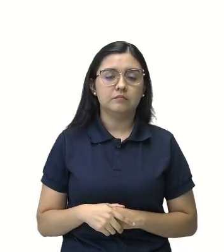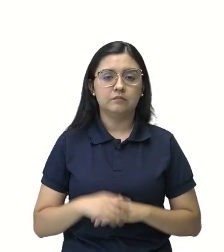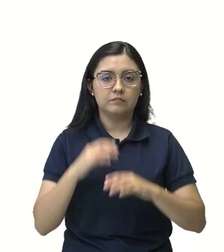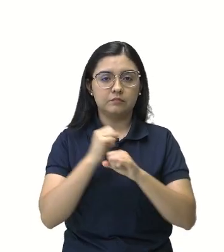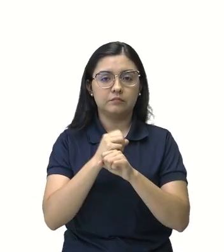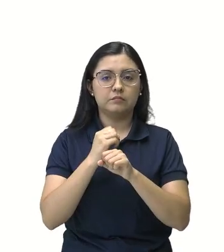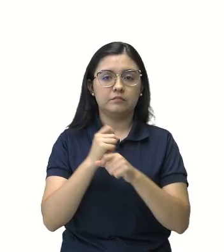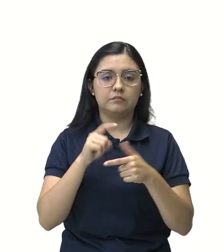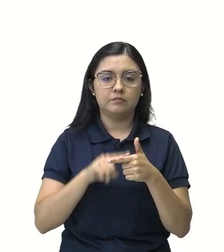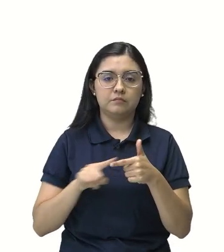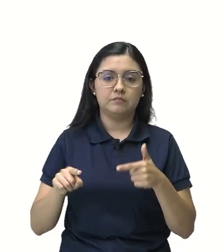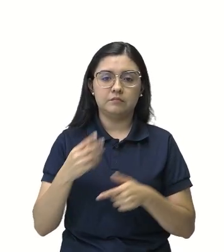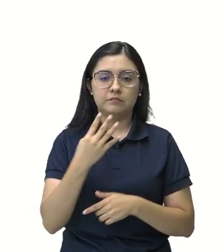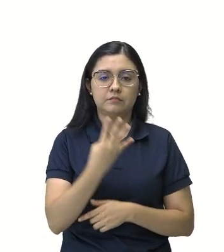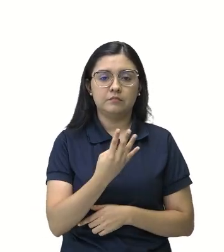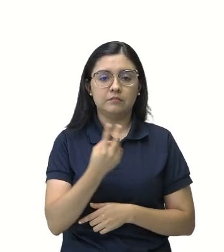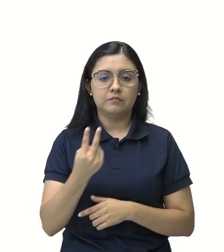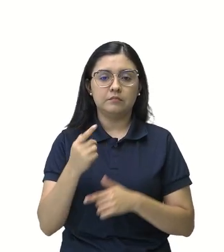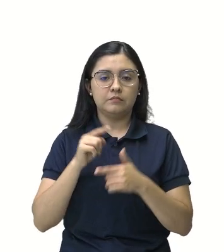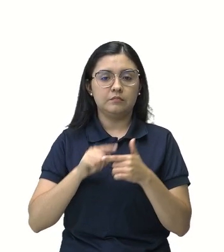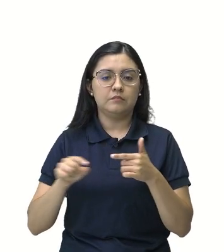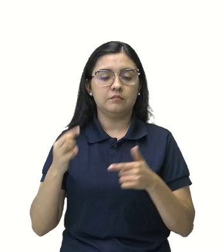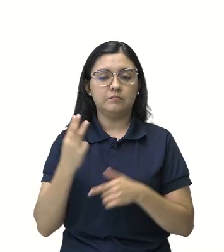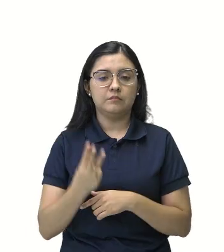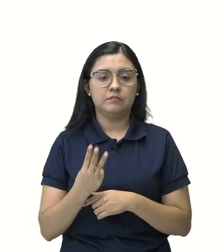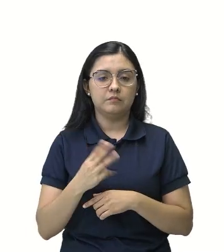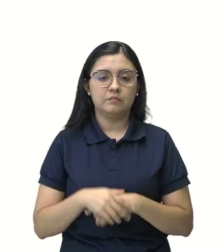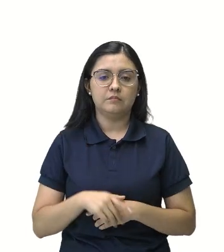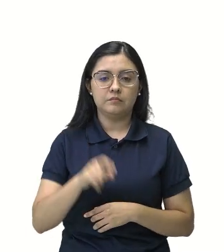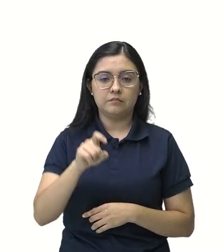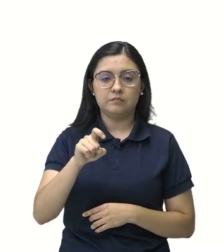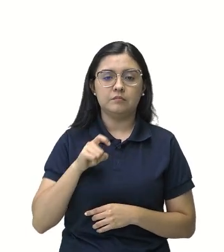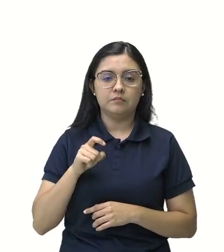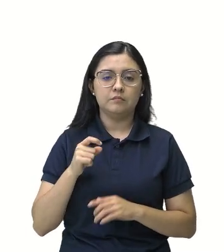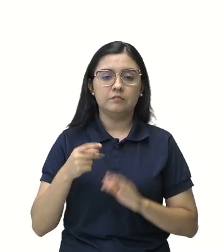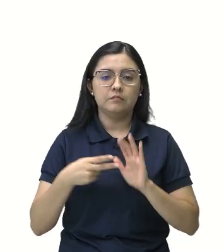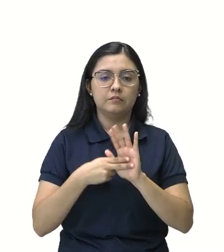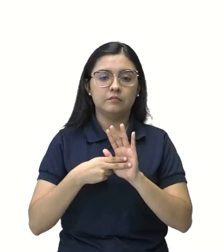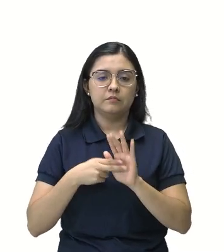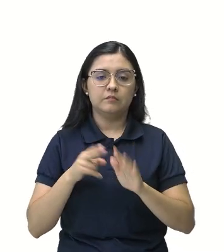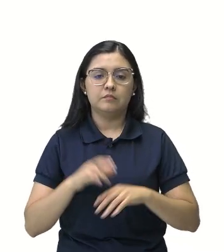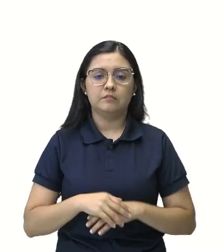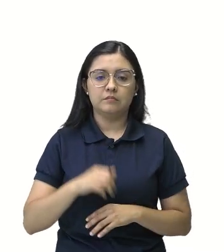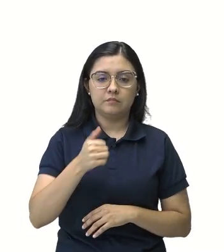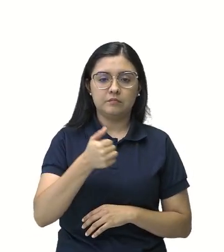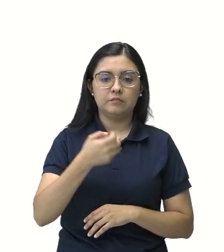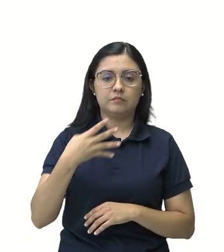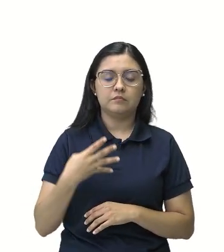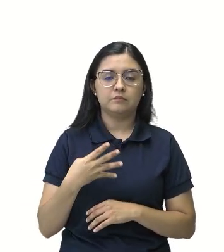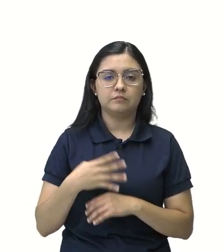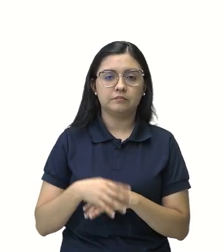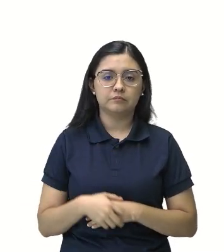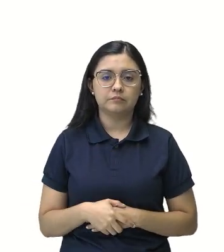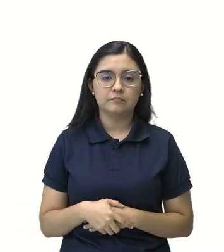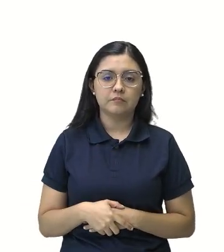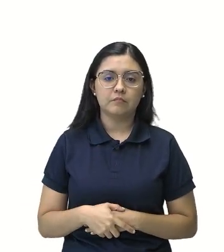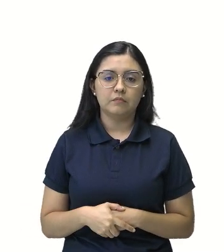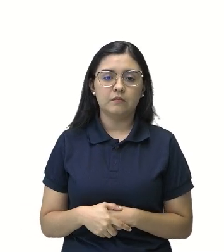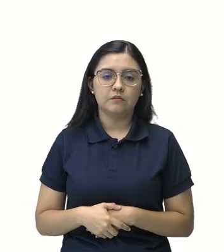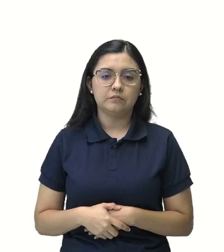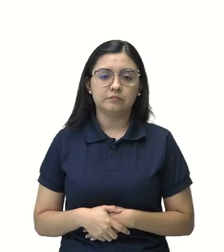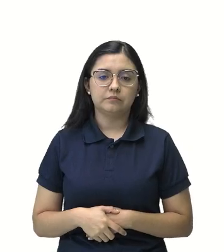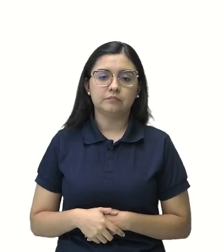divisão. 42 dividido por 3, então meu x é igual a 14. Tá